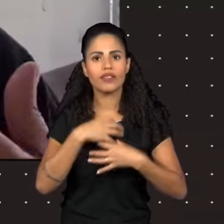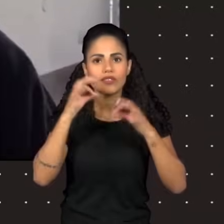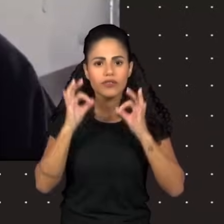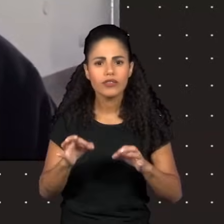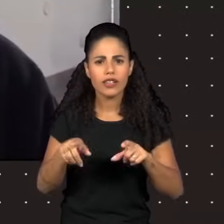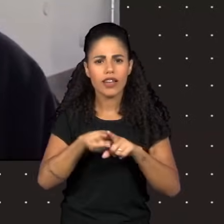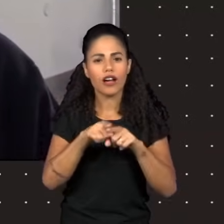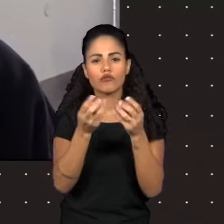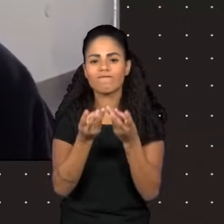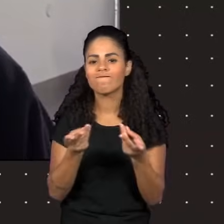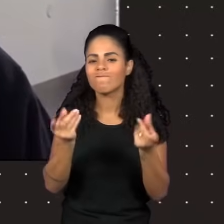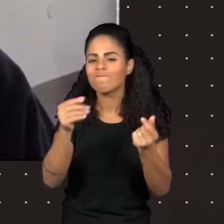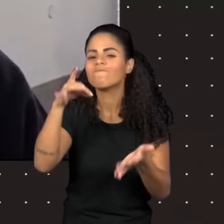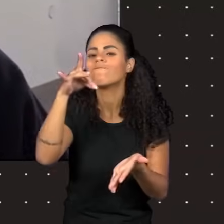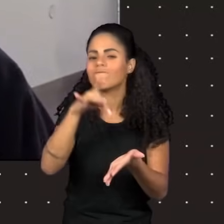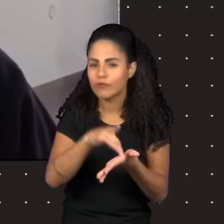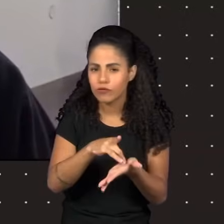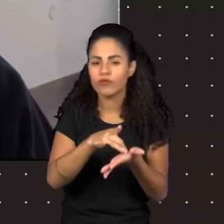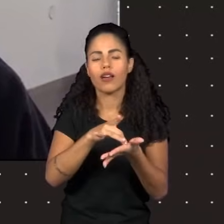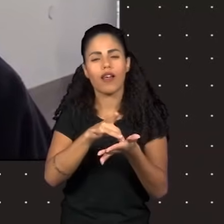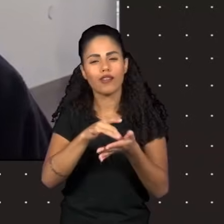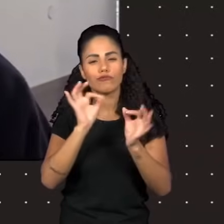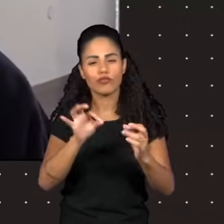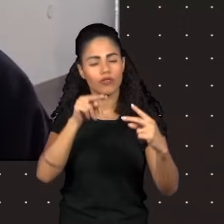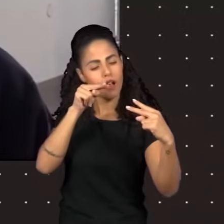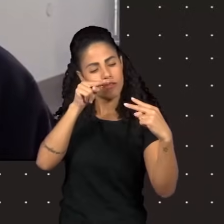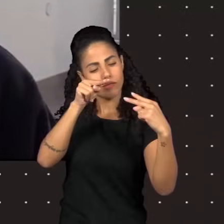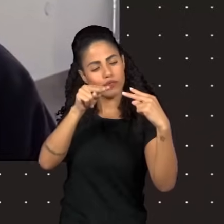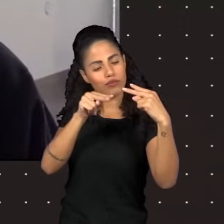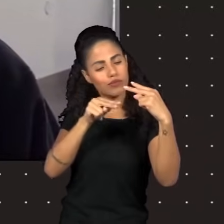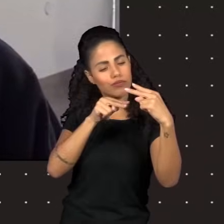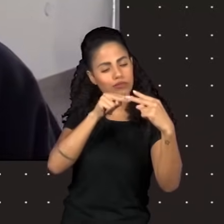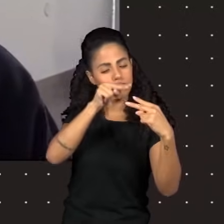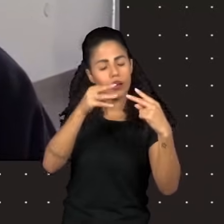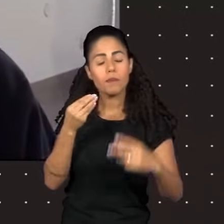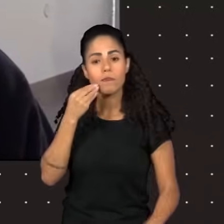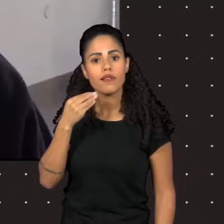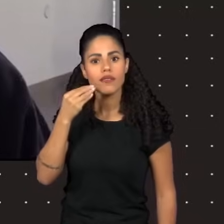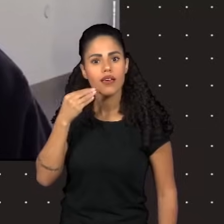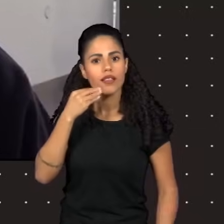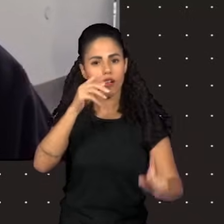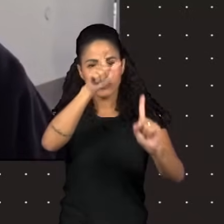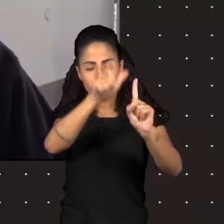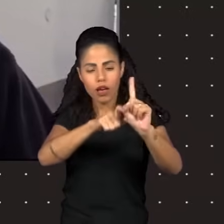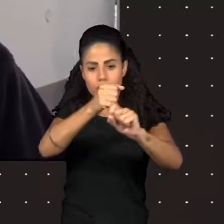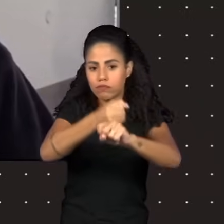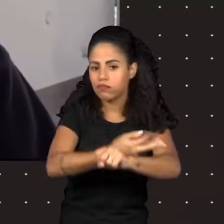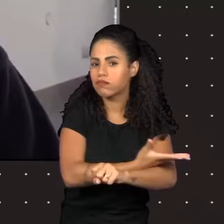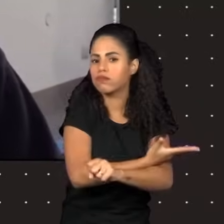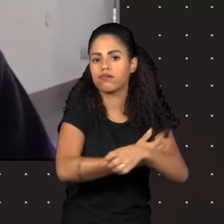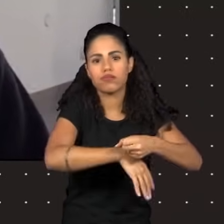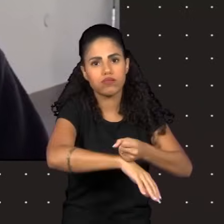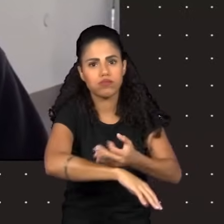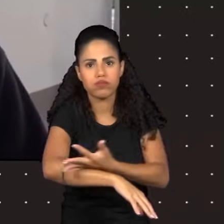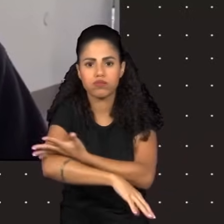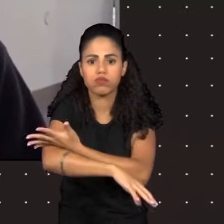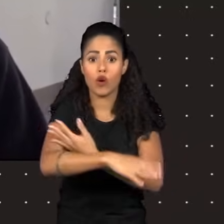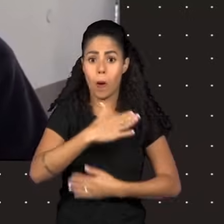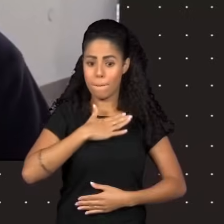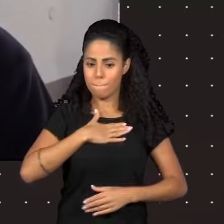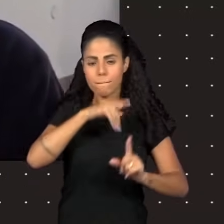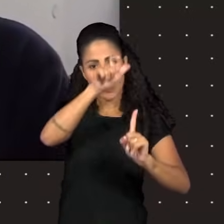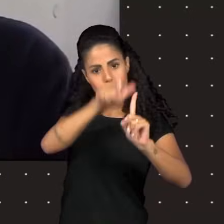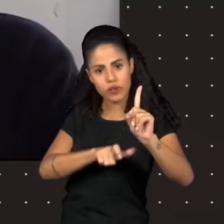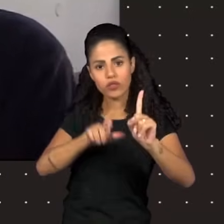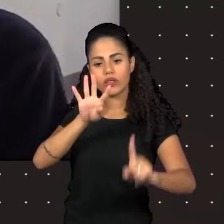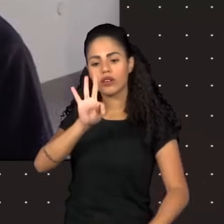dava uma qualidade para esses textos, uma qualidade para a interpretação que era comovente. Ela fazia com que o meu personagem,